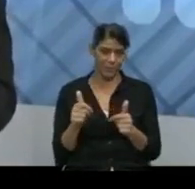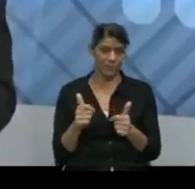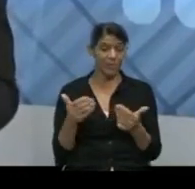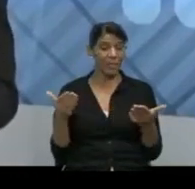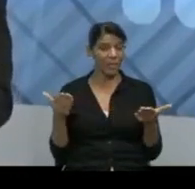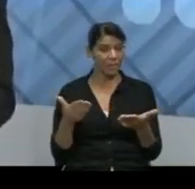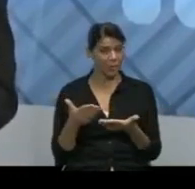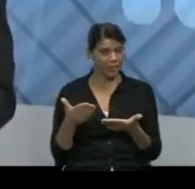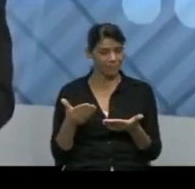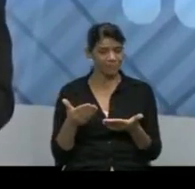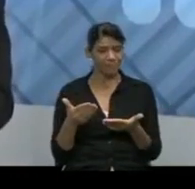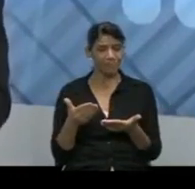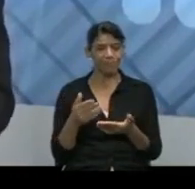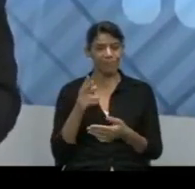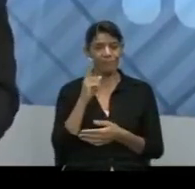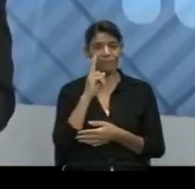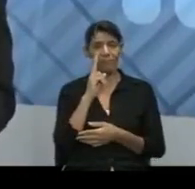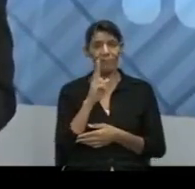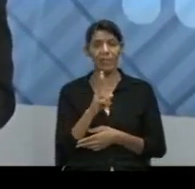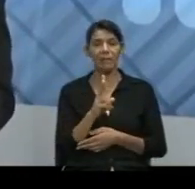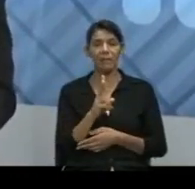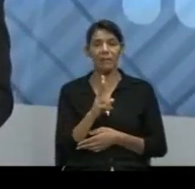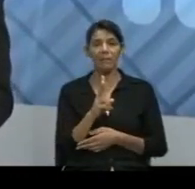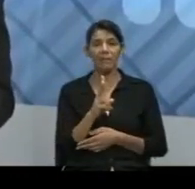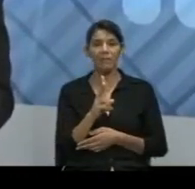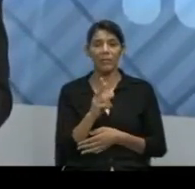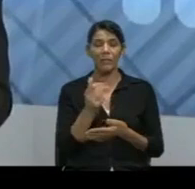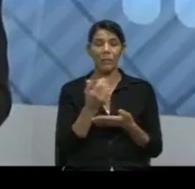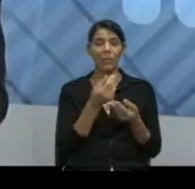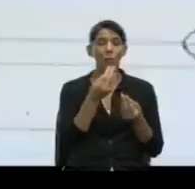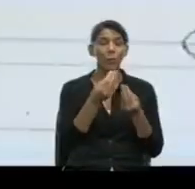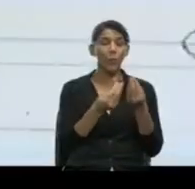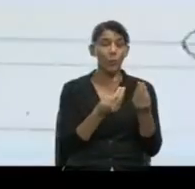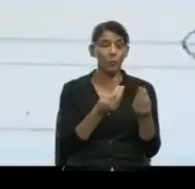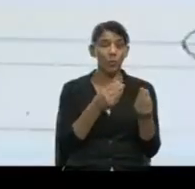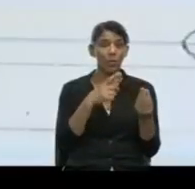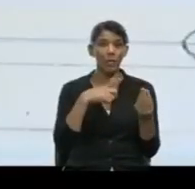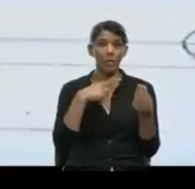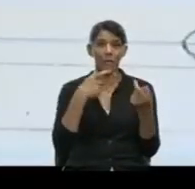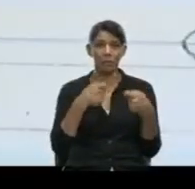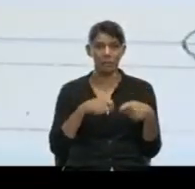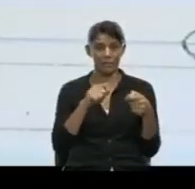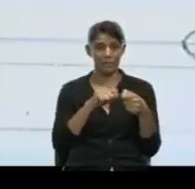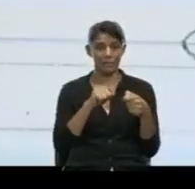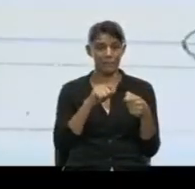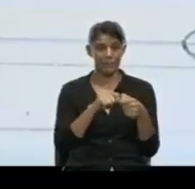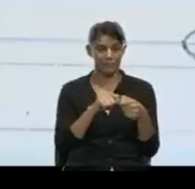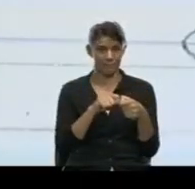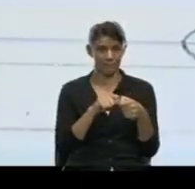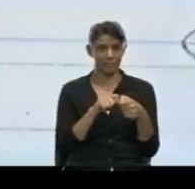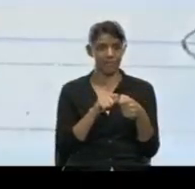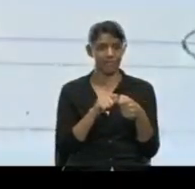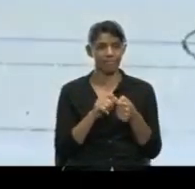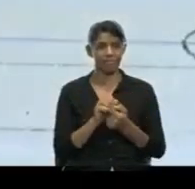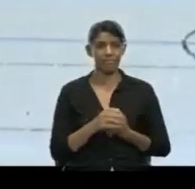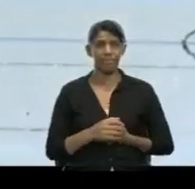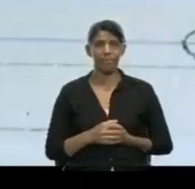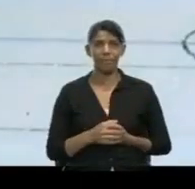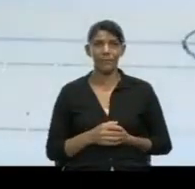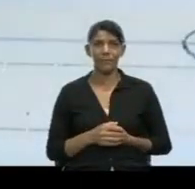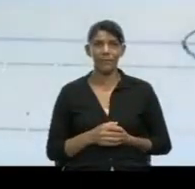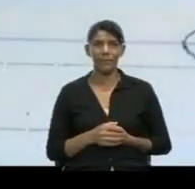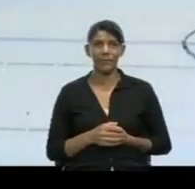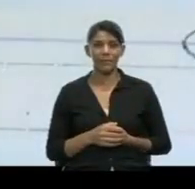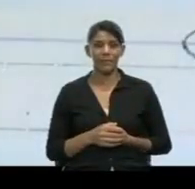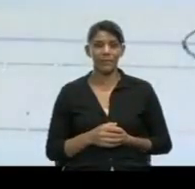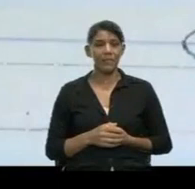agora eu convido a câmera de documentos para a gente ver a nossa maquete, como que ela tem que ser finalizada, tá? Então, bom,